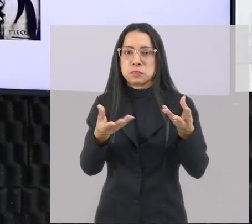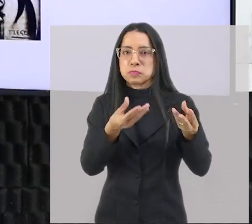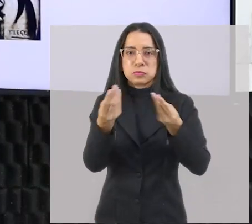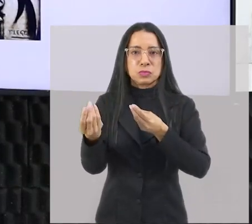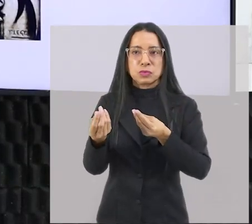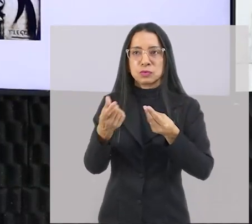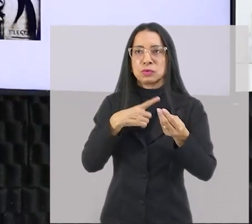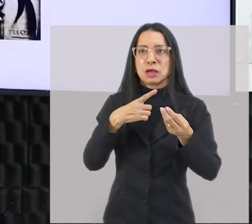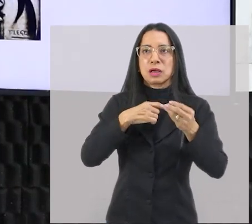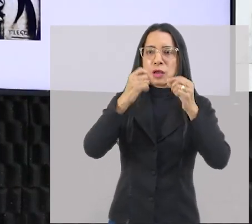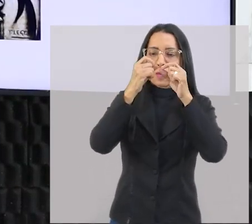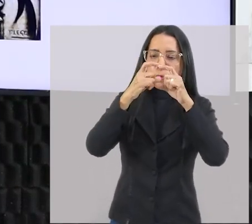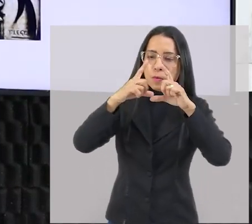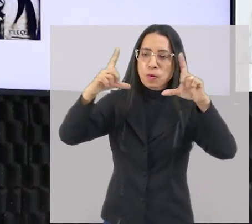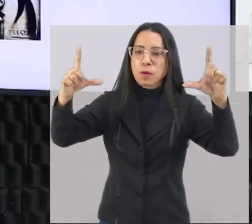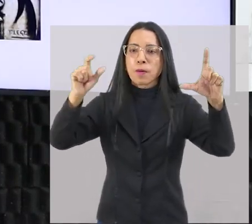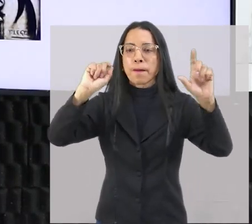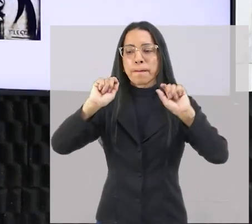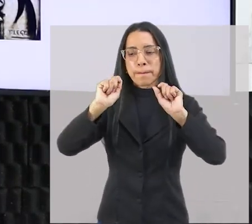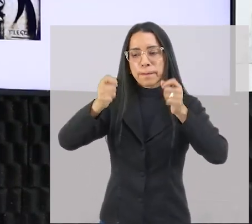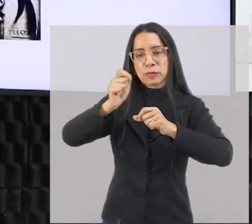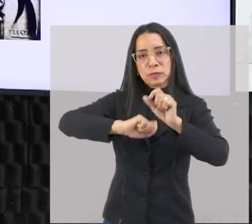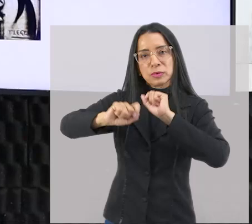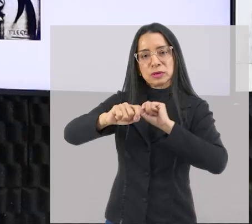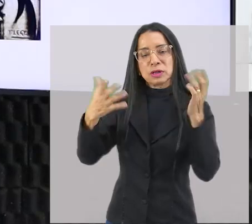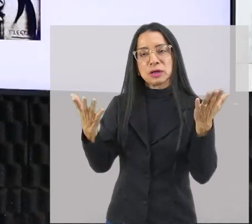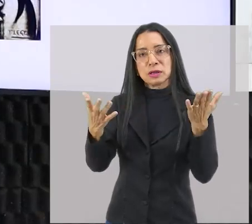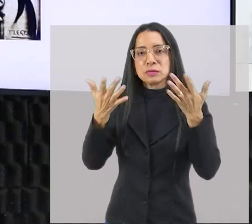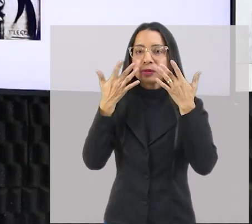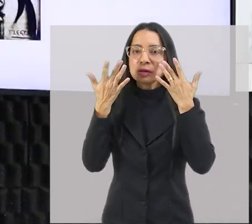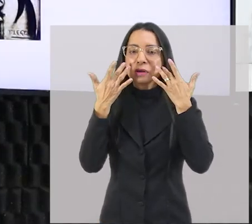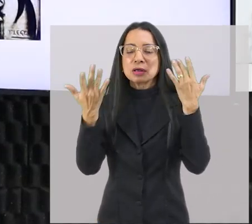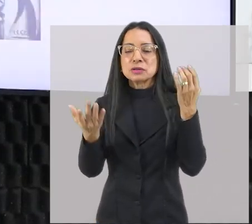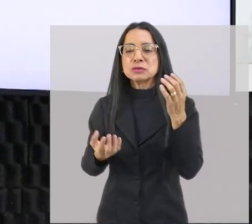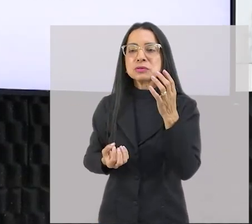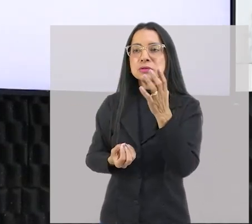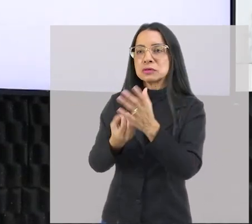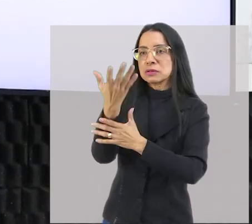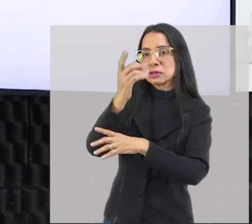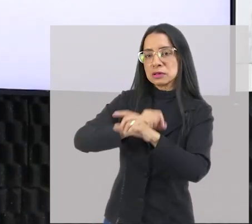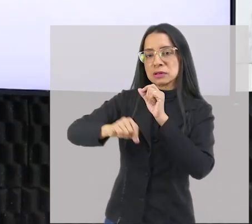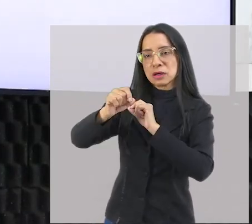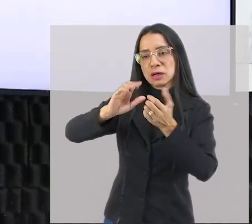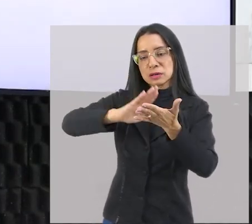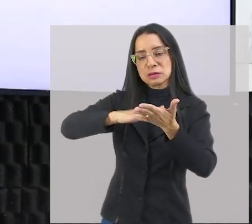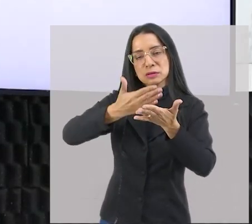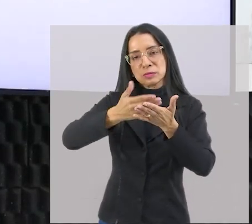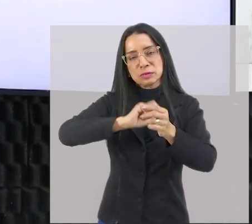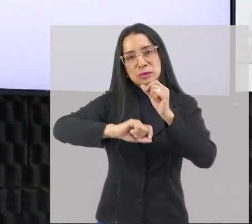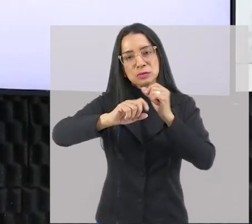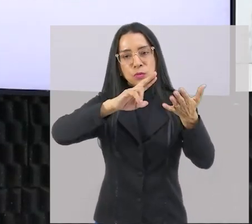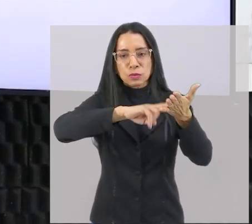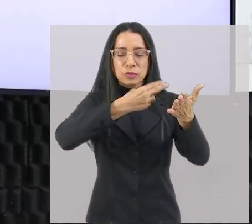abre um leque de possibilidades tão grande para os artistas criarem em cima dessas interpretações, e a gente chega nessa,